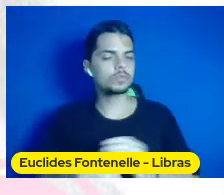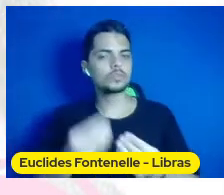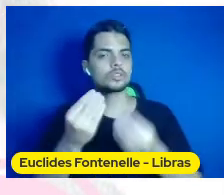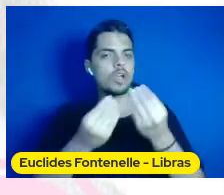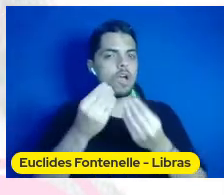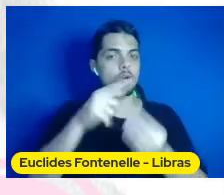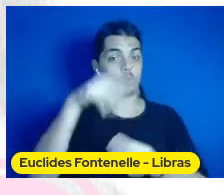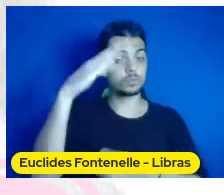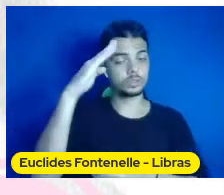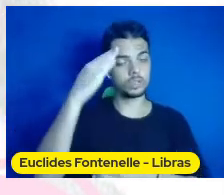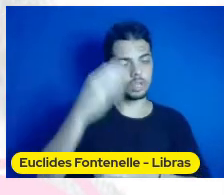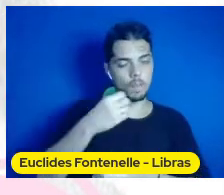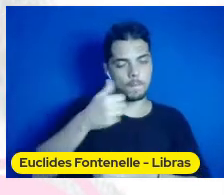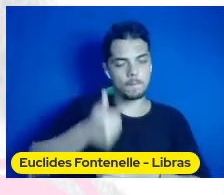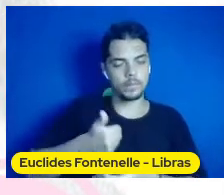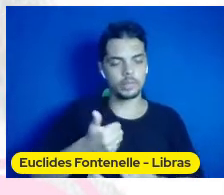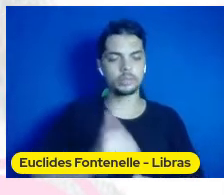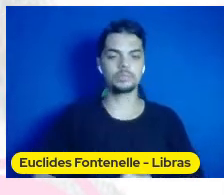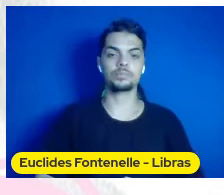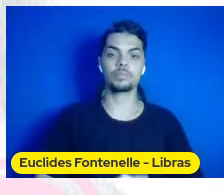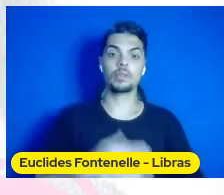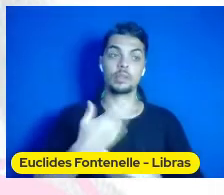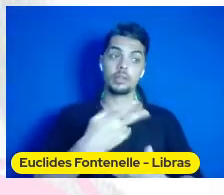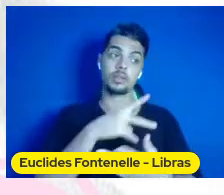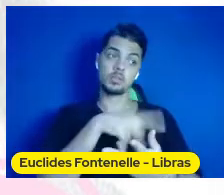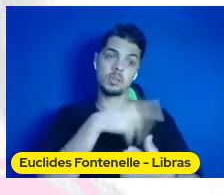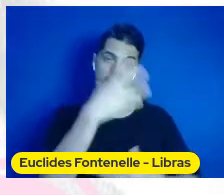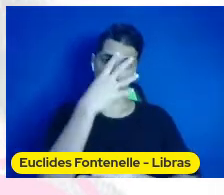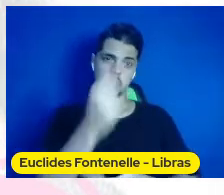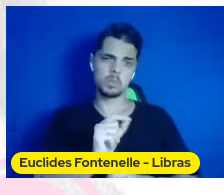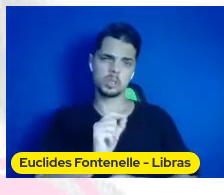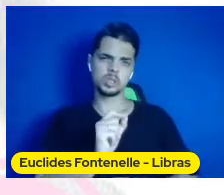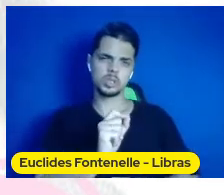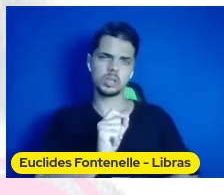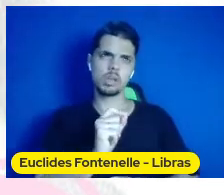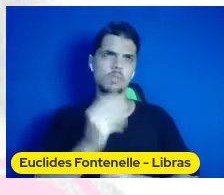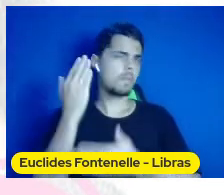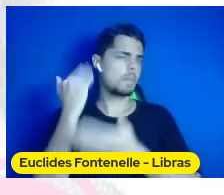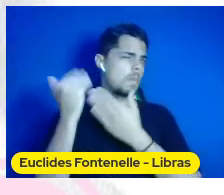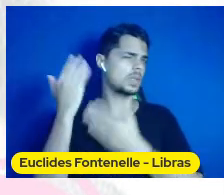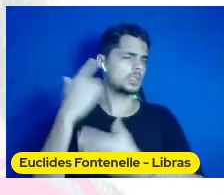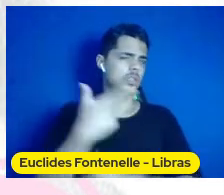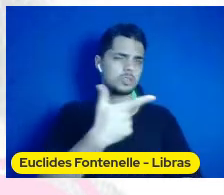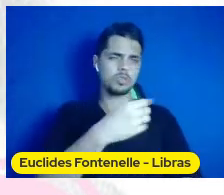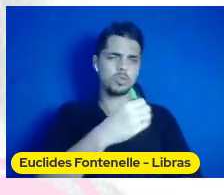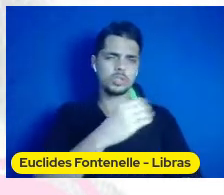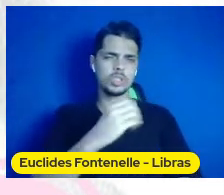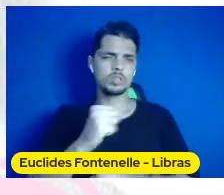de igualdade, uma figura que há 200 anos atrás, praticamente,